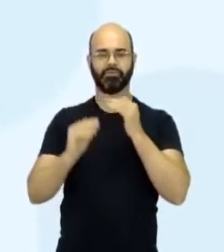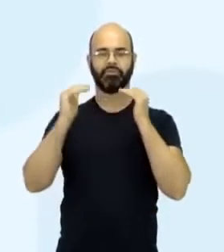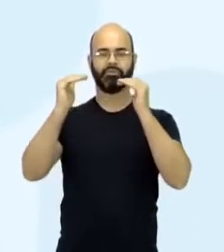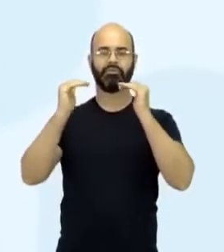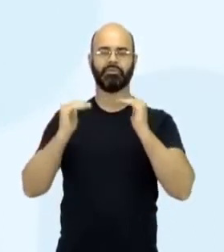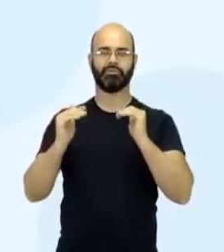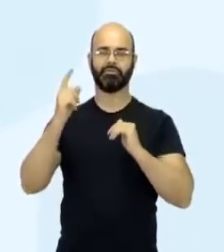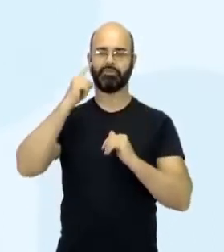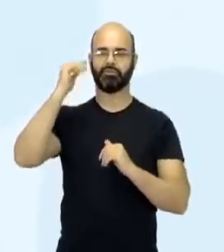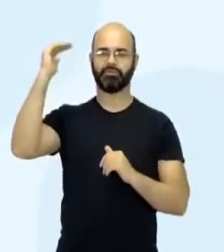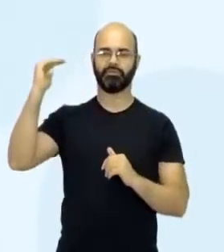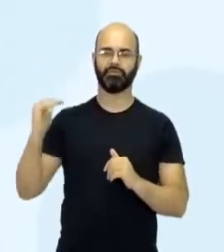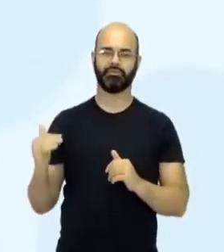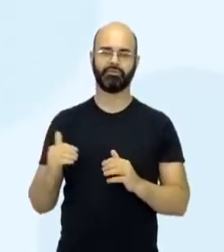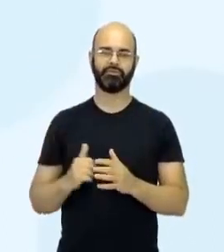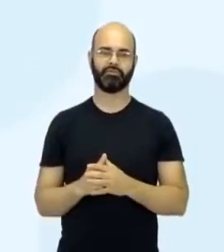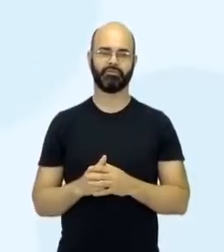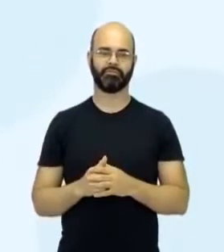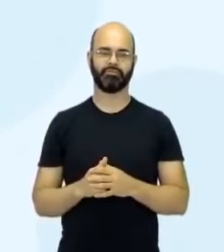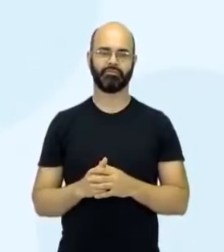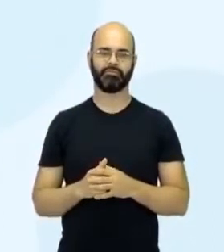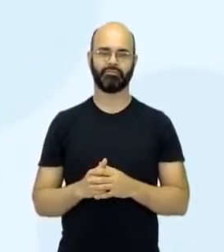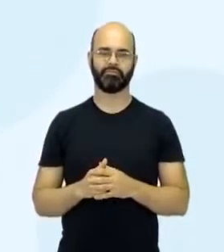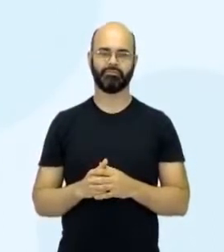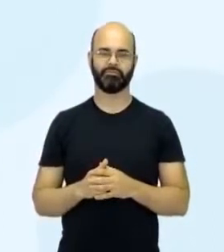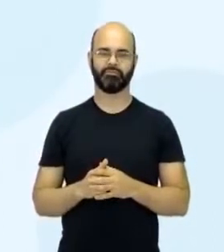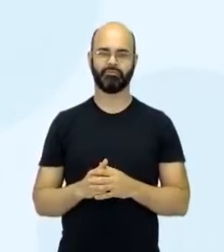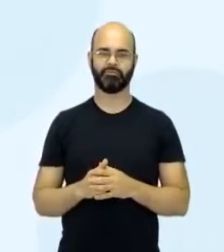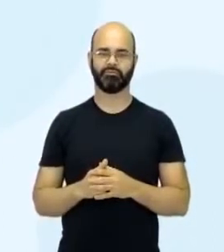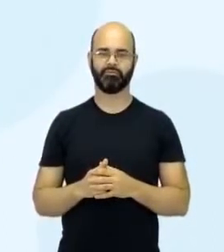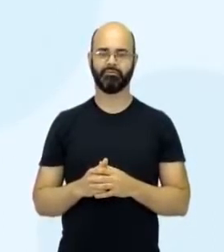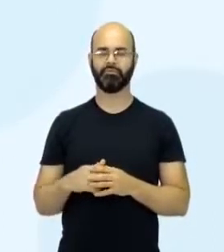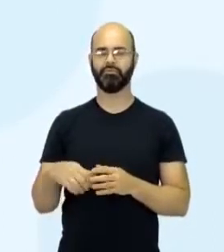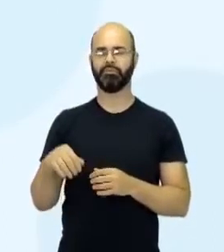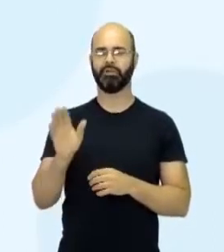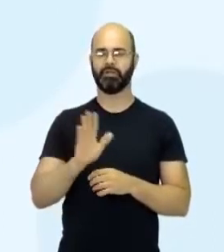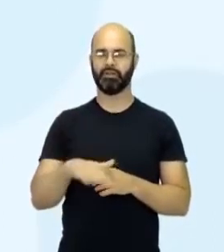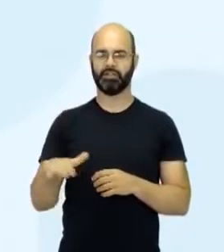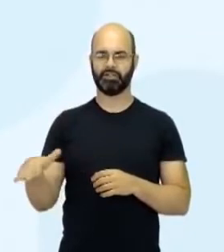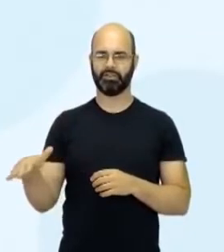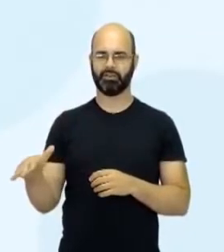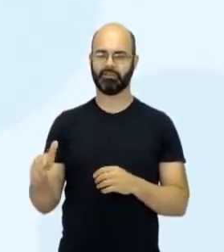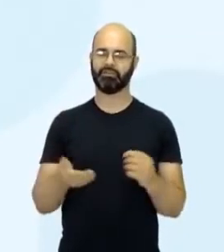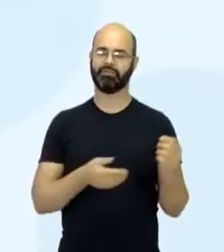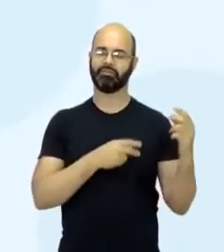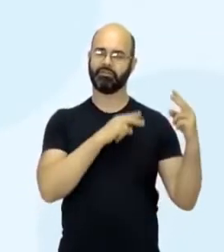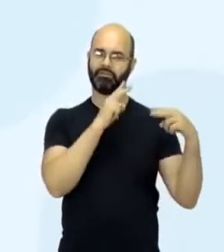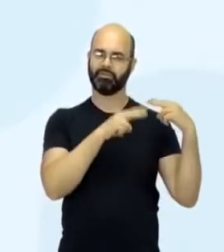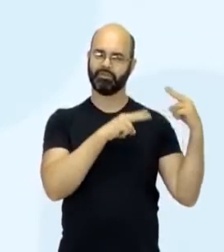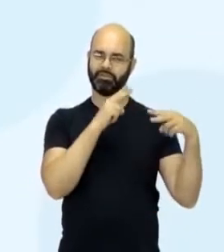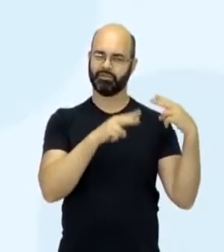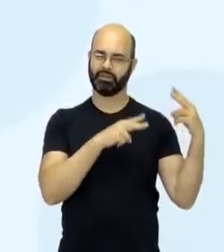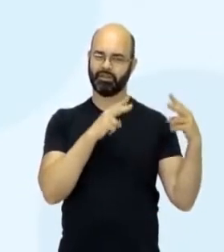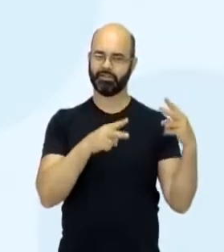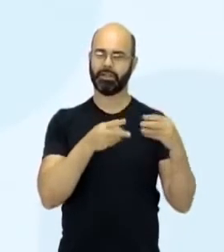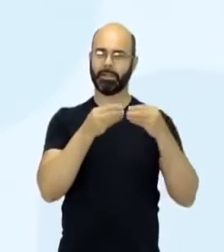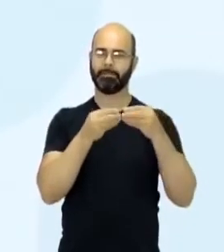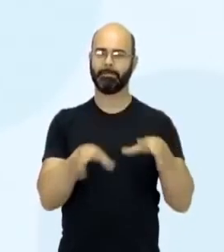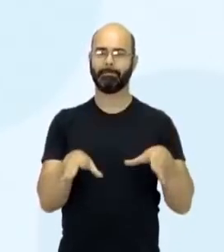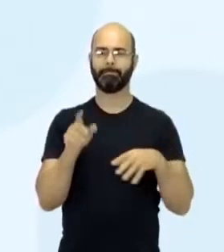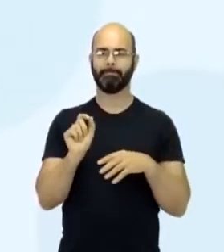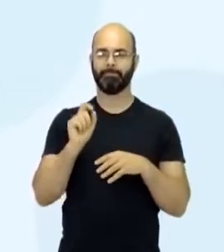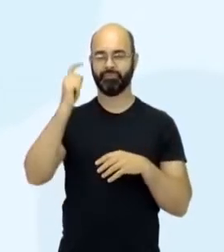tá bom? Quais são os malefícios do uso das redes sociais para crianças e adolescentes?